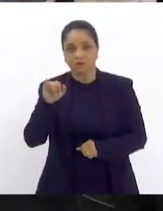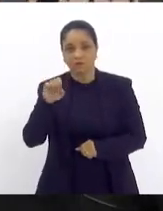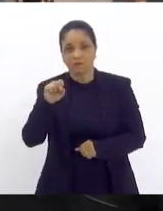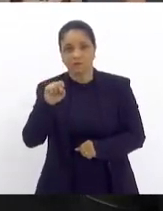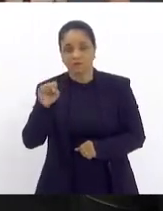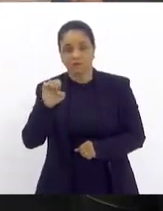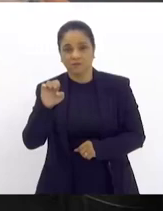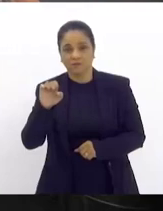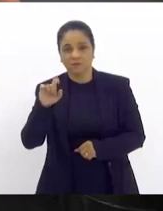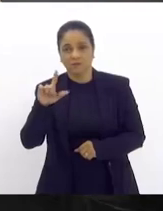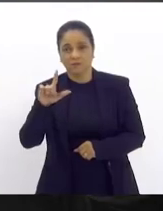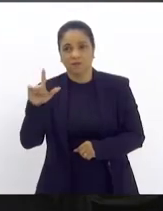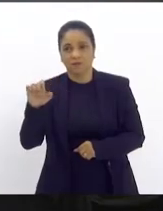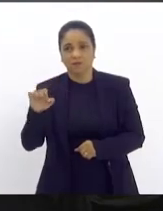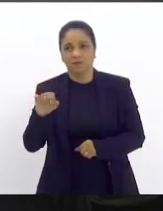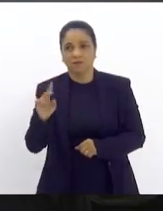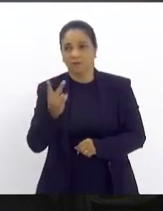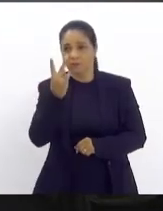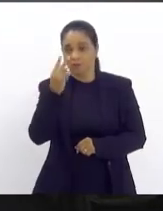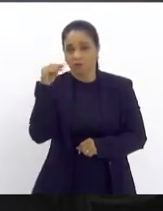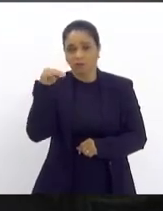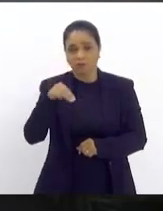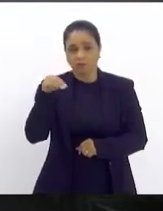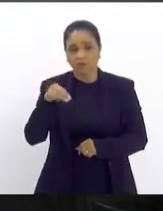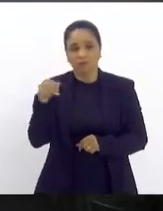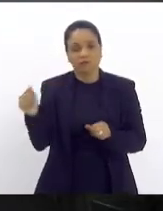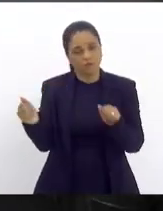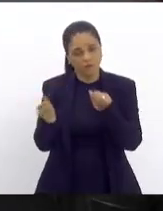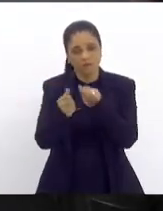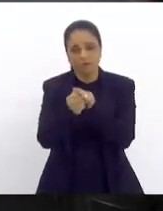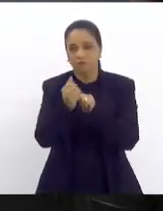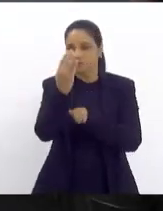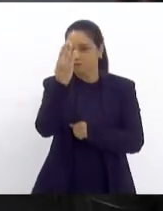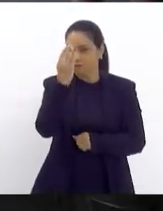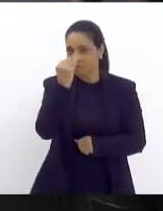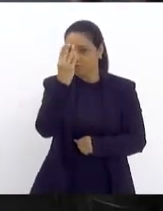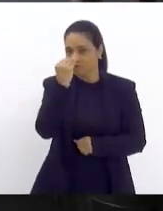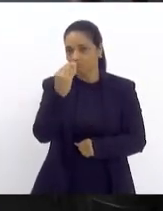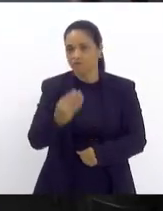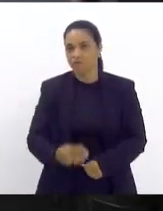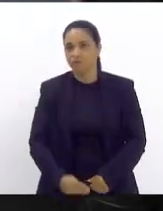vou suspender a sessão por 2 minutos e vou aí com vossas excelências